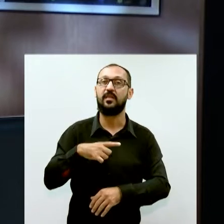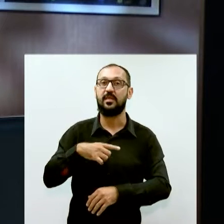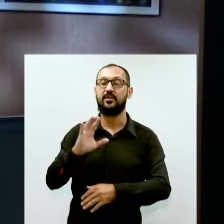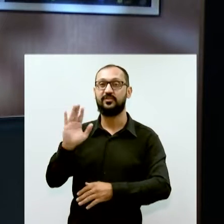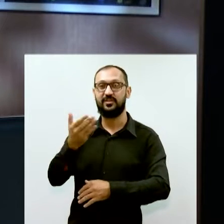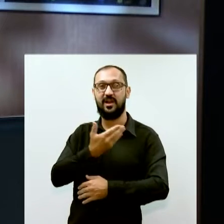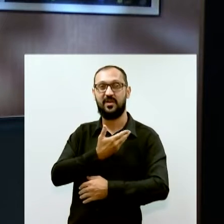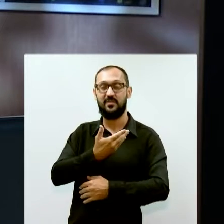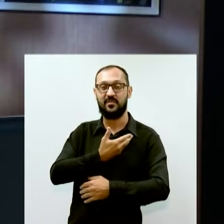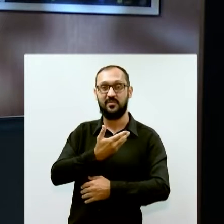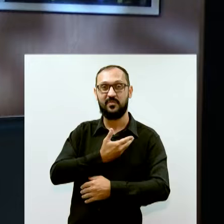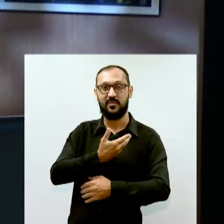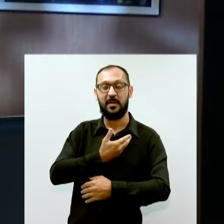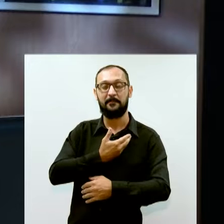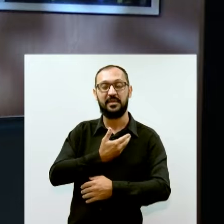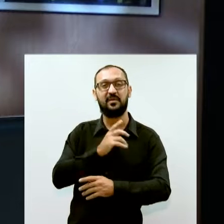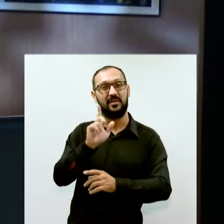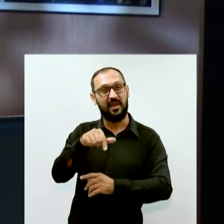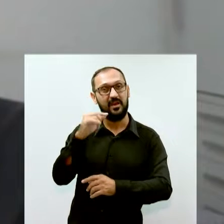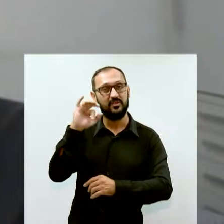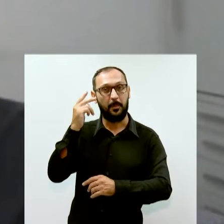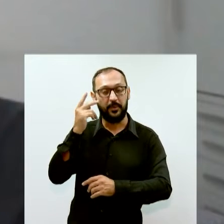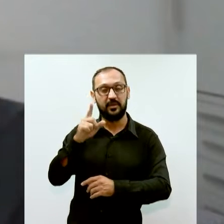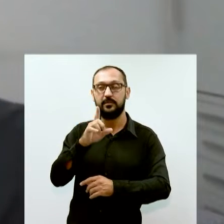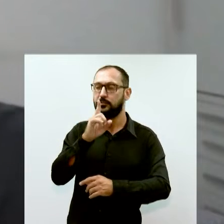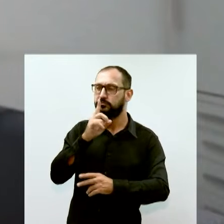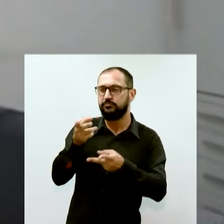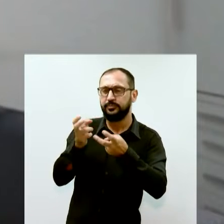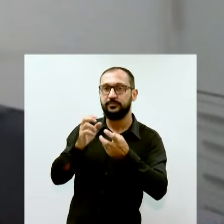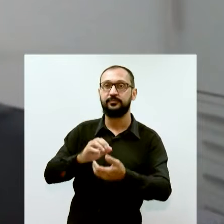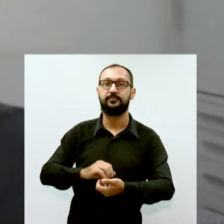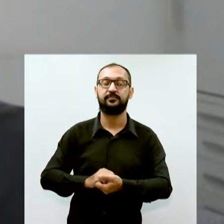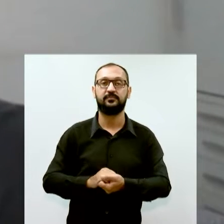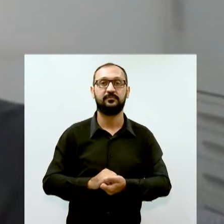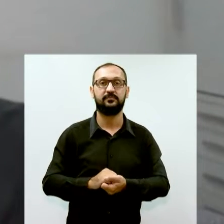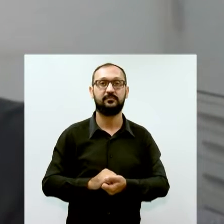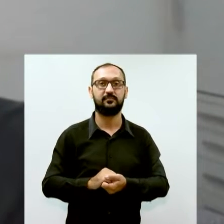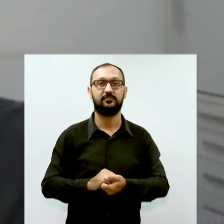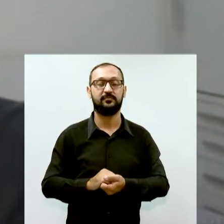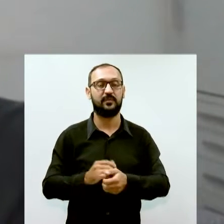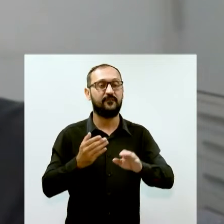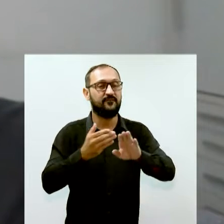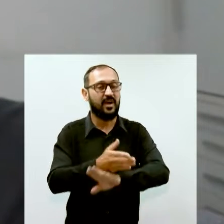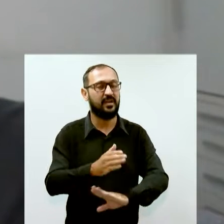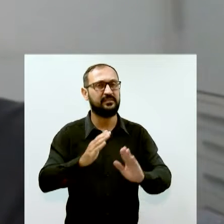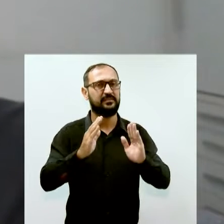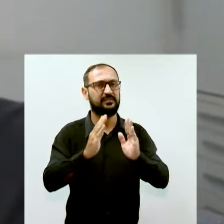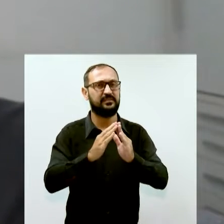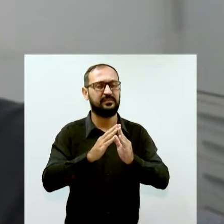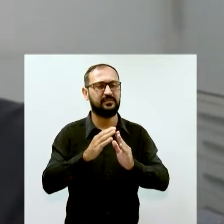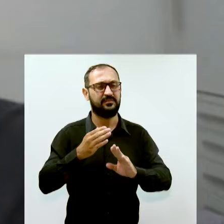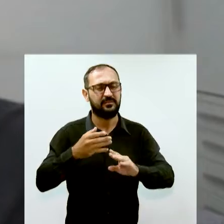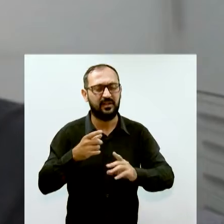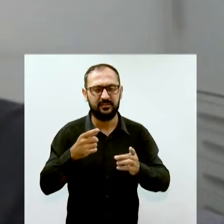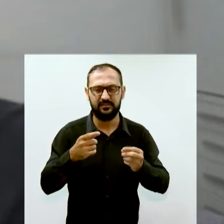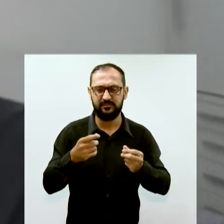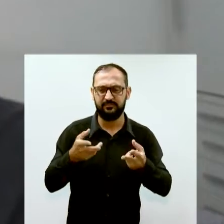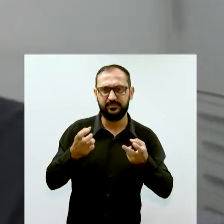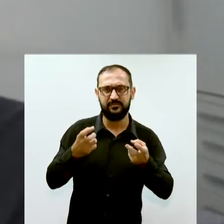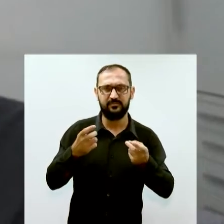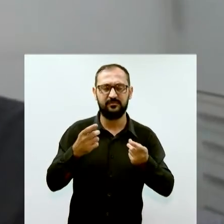Tenho alguns imigrantes. amigos e percebo isso também. Então, se você vai nessas casas, você percebe que tem um